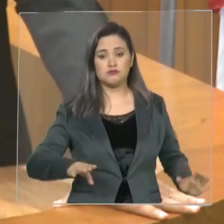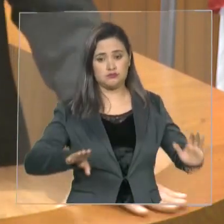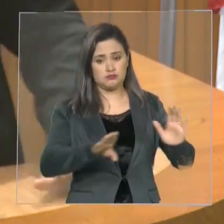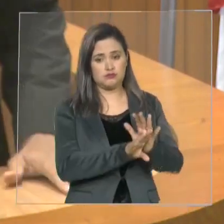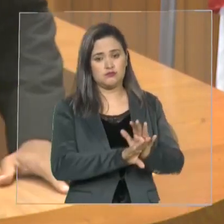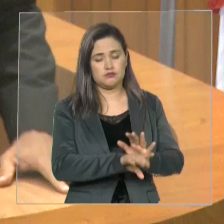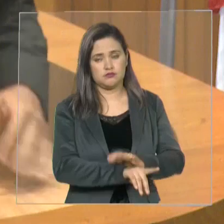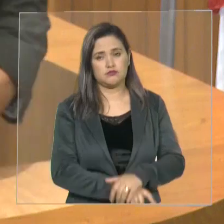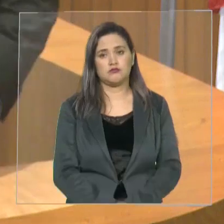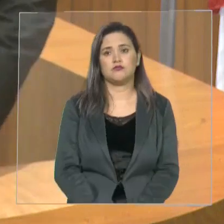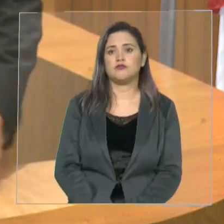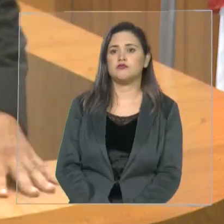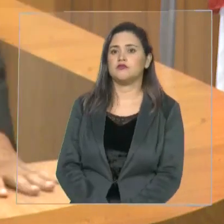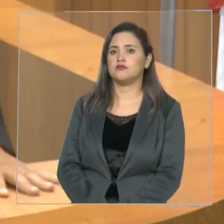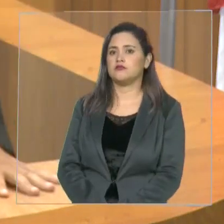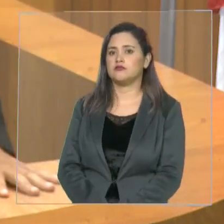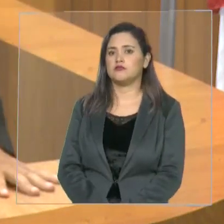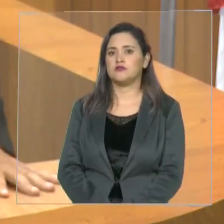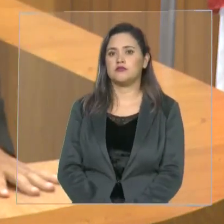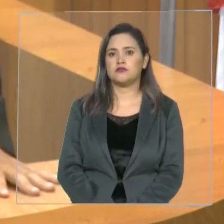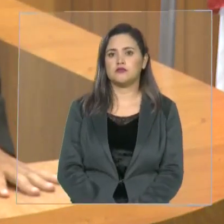O deputado Carlinhos Florenço